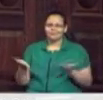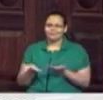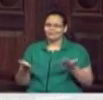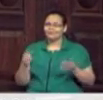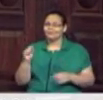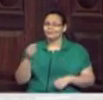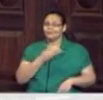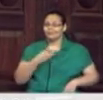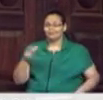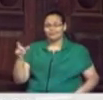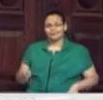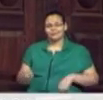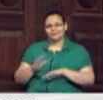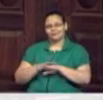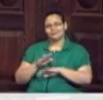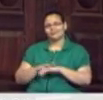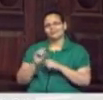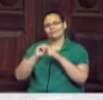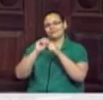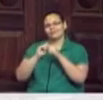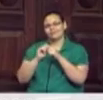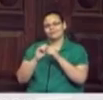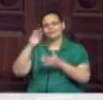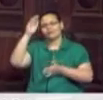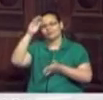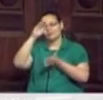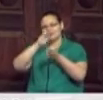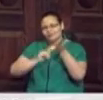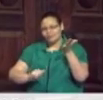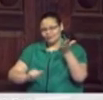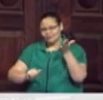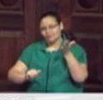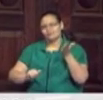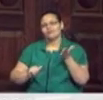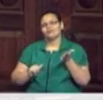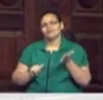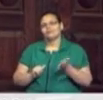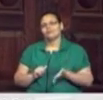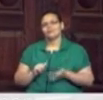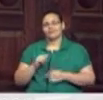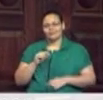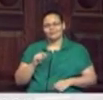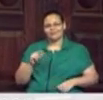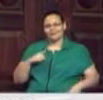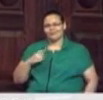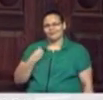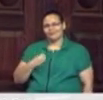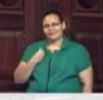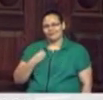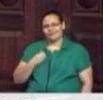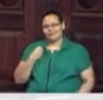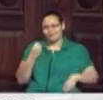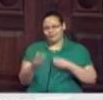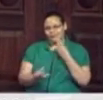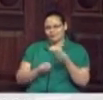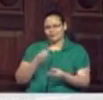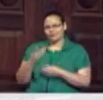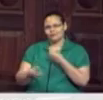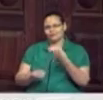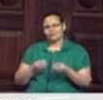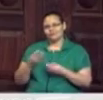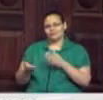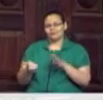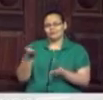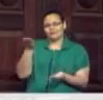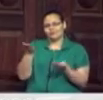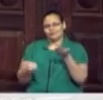que o governo está fazendo é retirar a participação que dava nesse